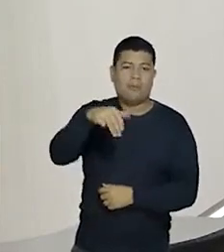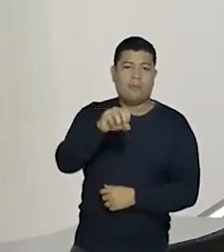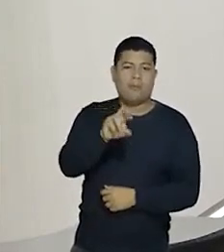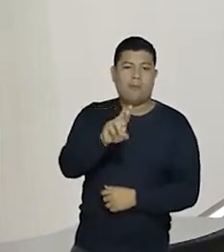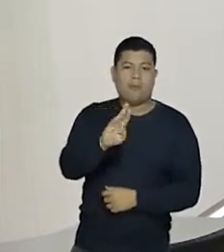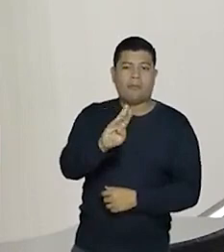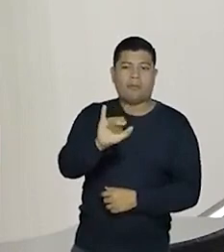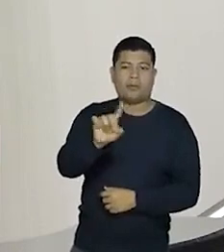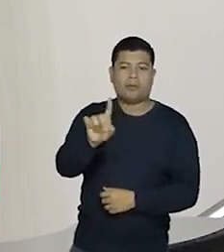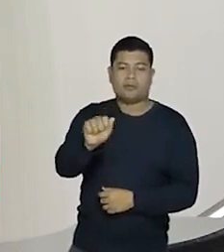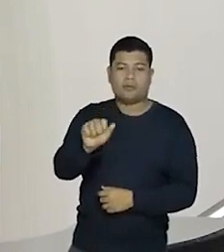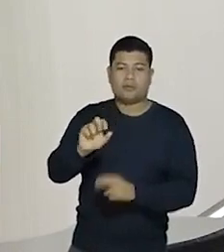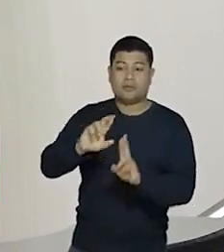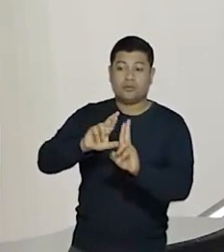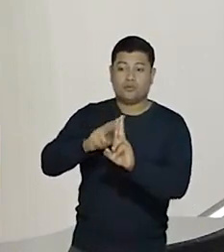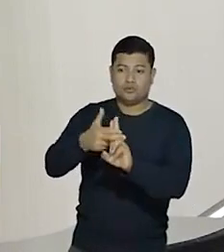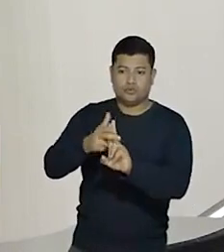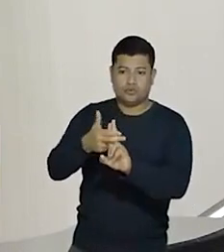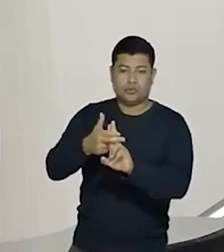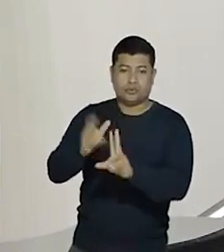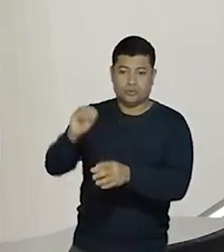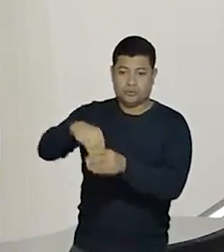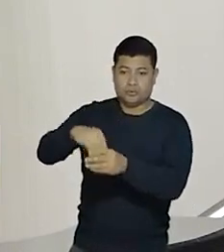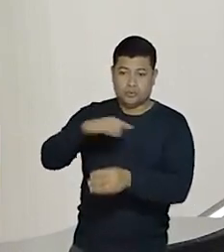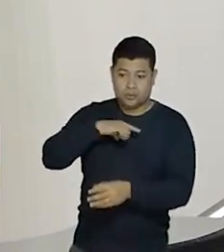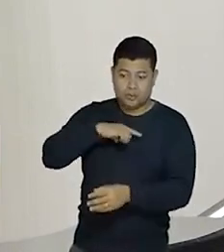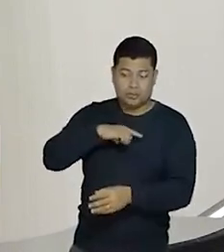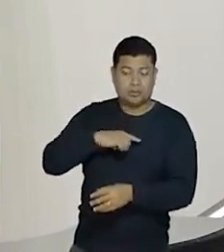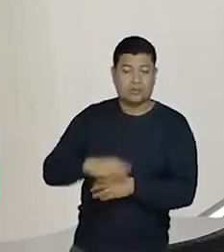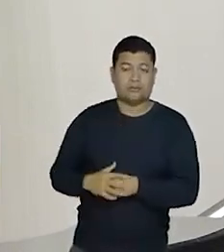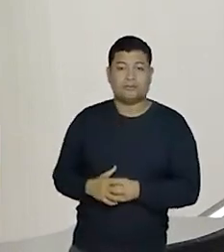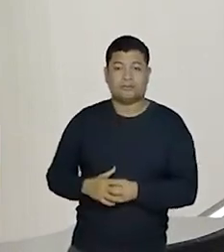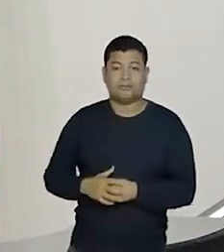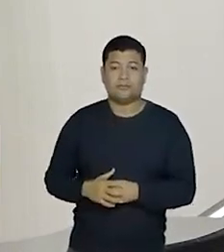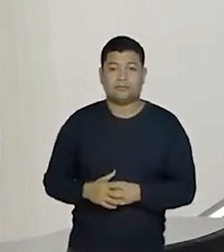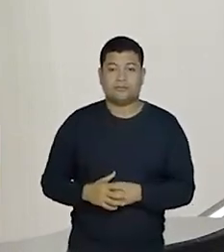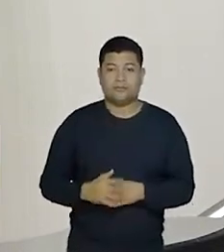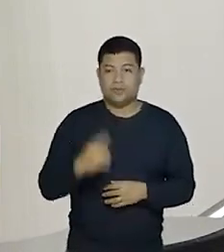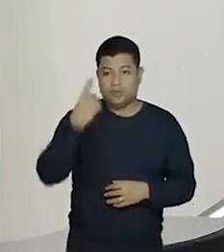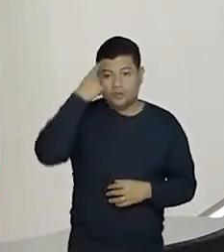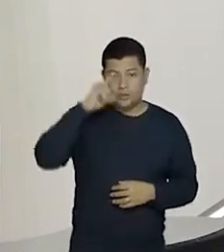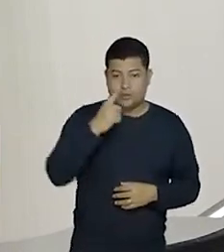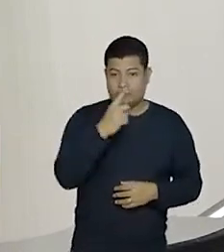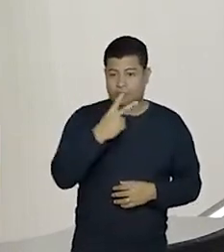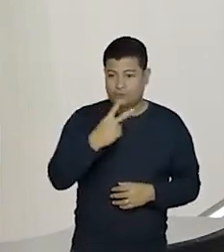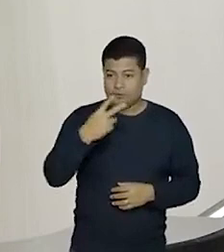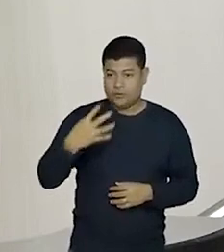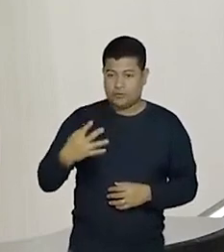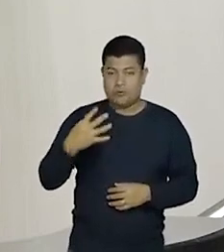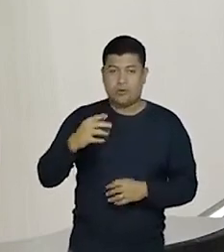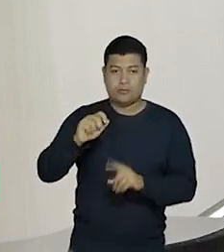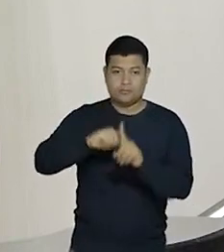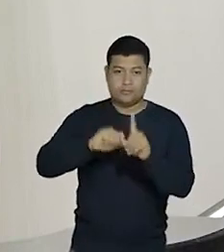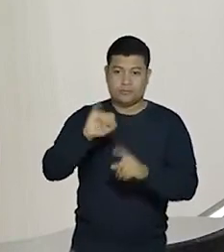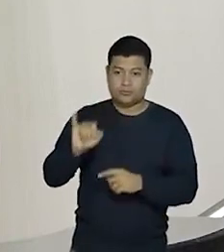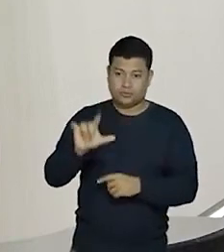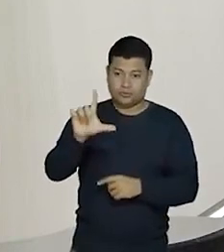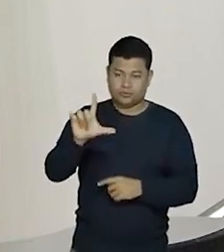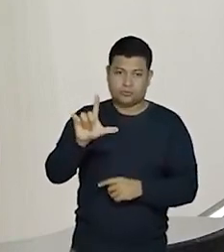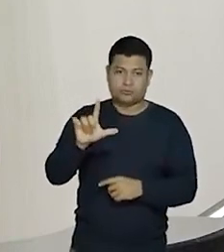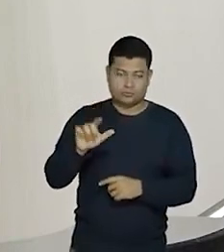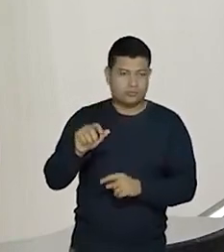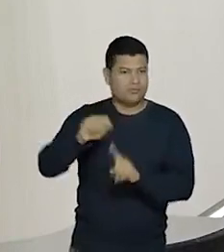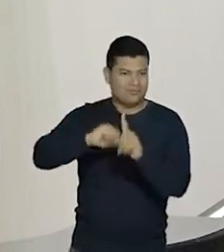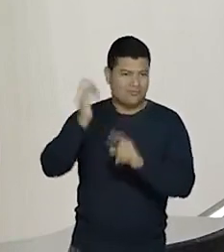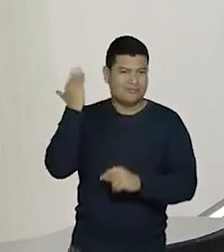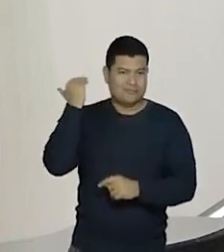do Estado informamos o que segue no dia 24 de julho passado o